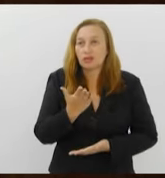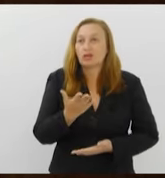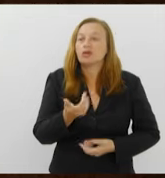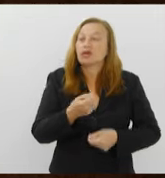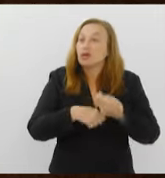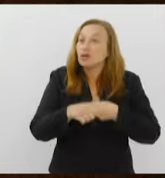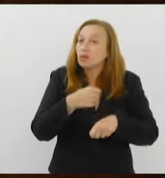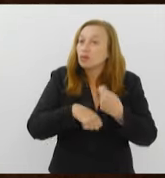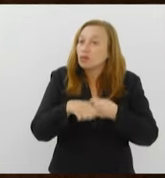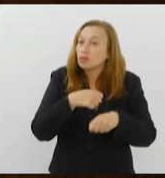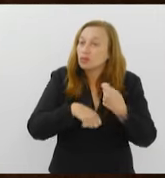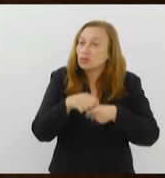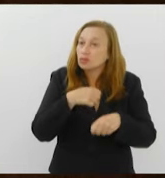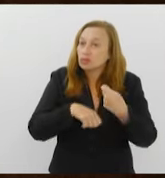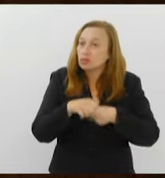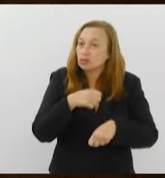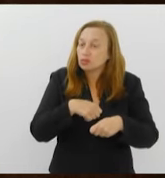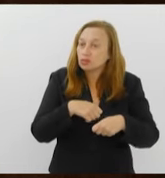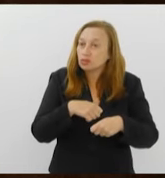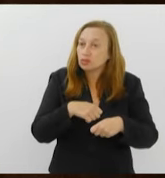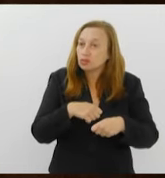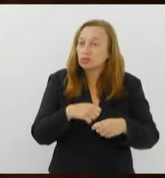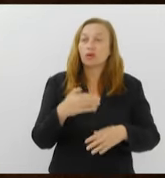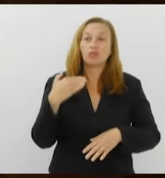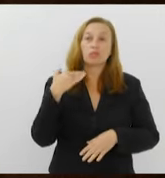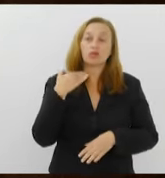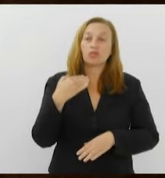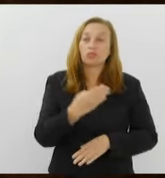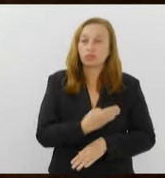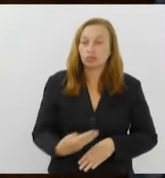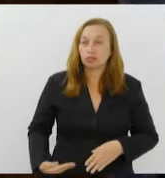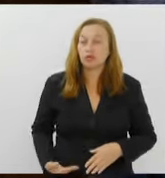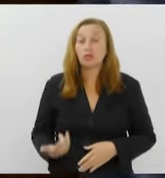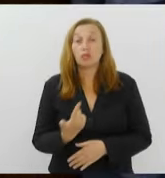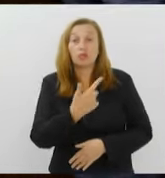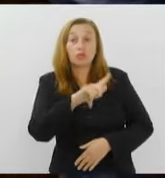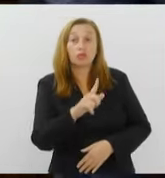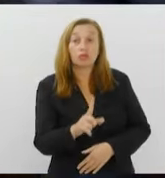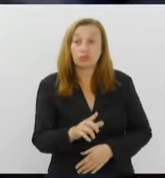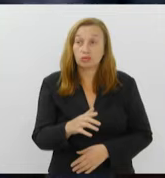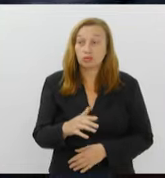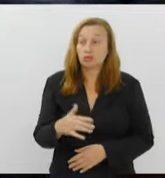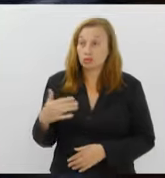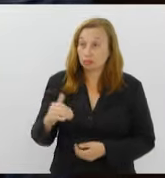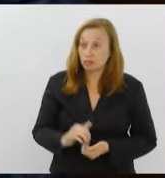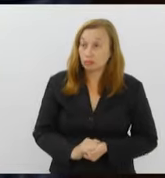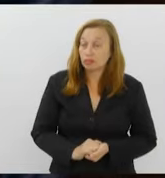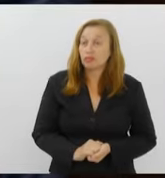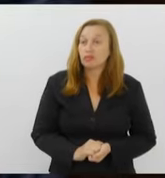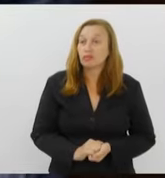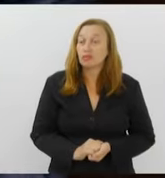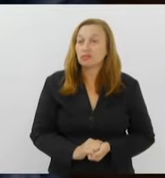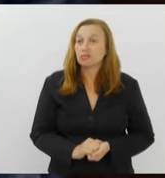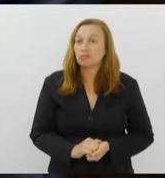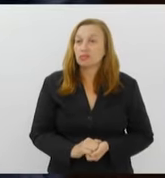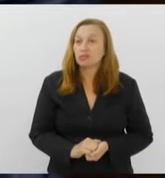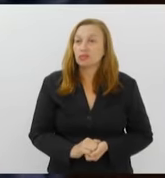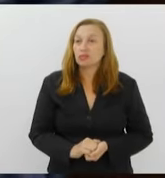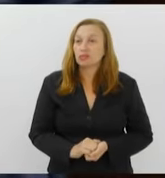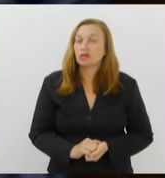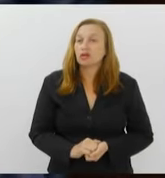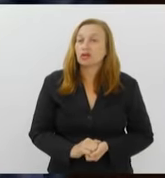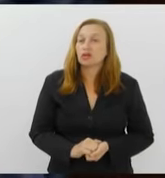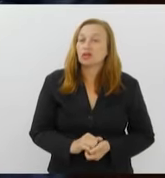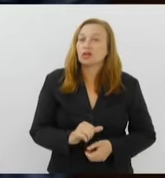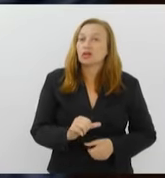economia aos cofres públicos. Por outro lado, é incontestável a geração de